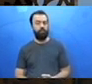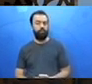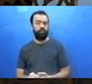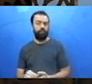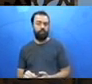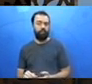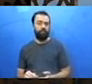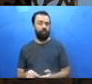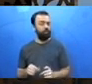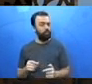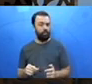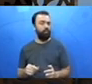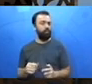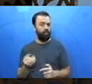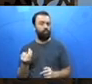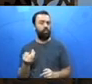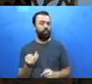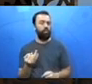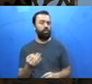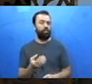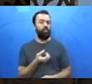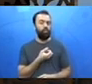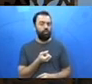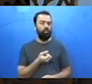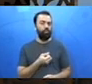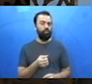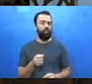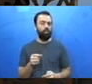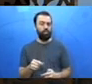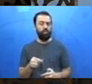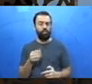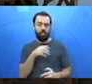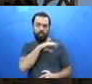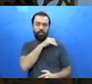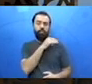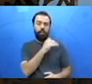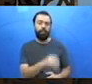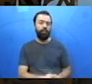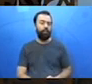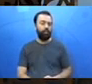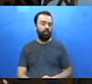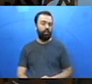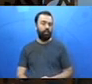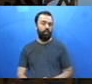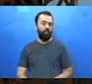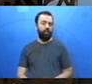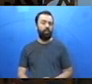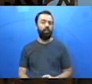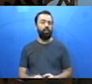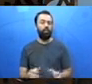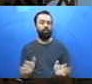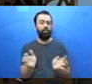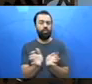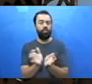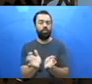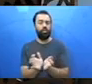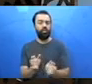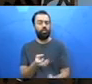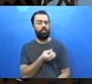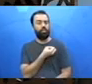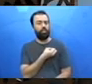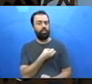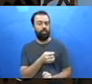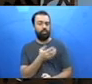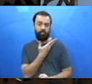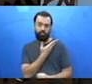da pescaria ou do trajeto deles. O conjunto numérico, a gente pode